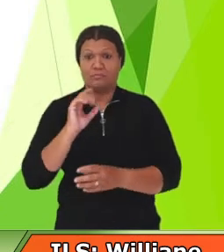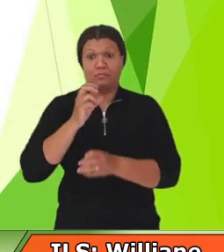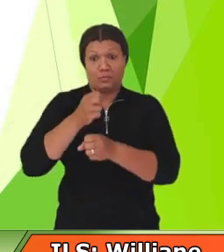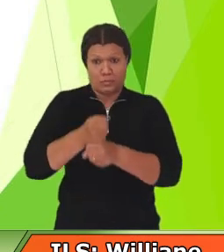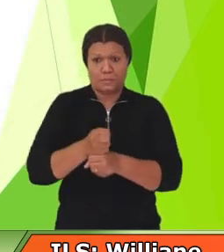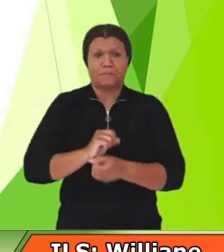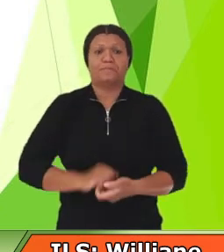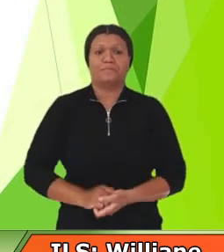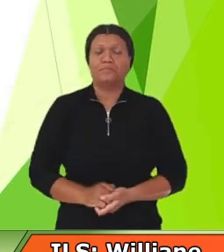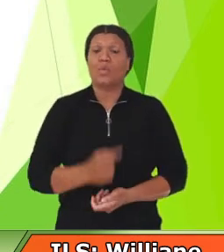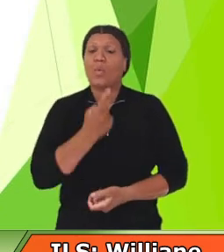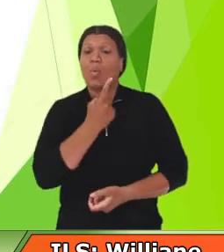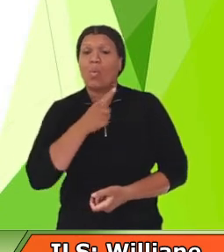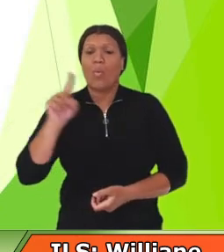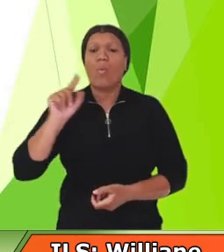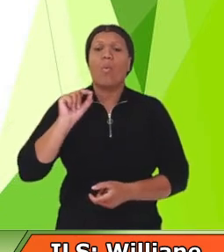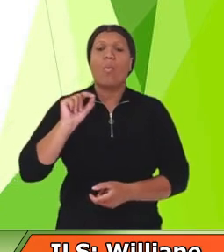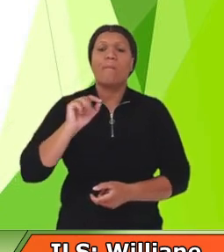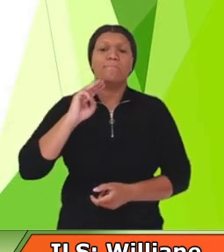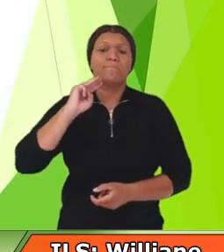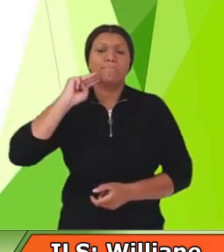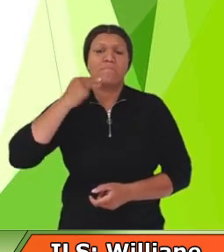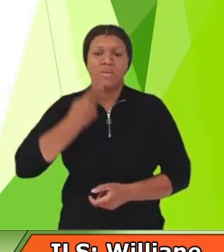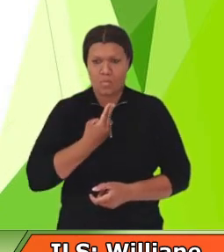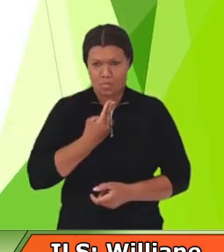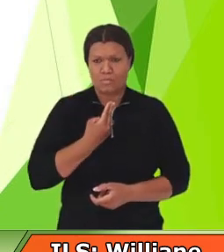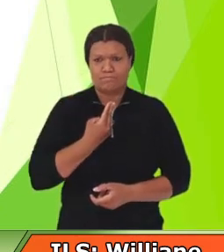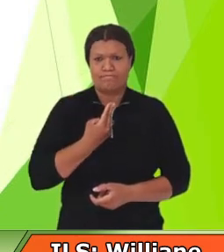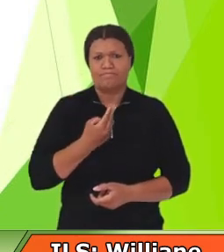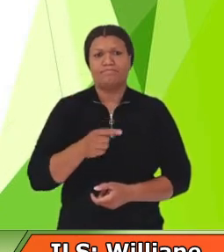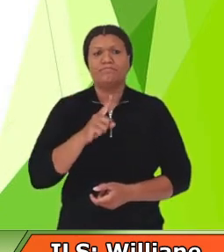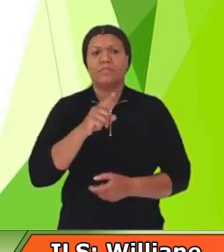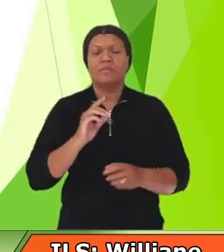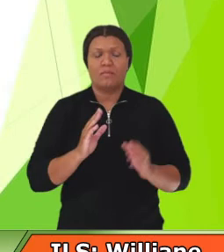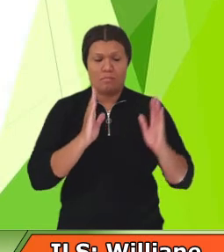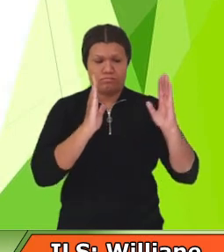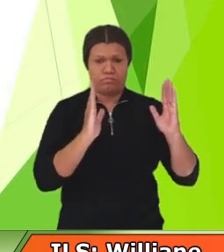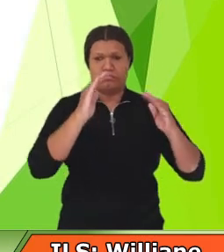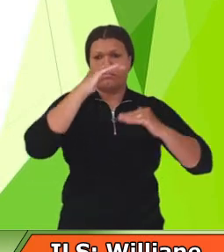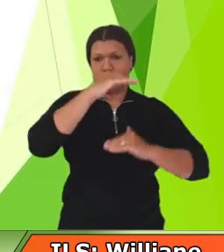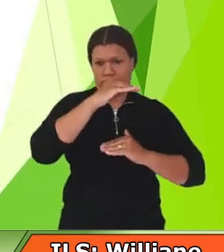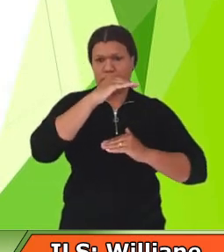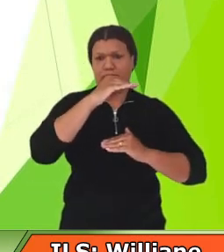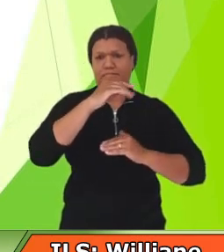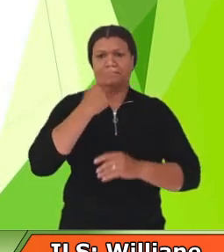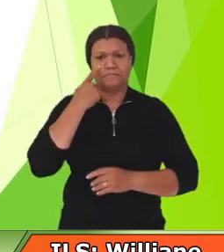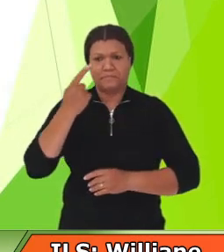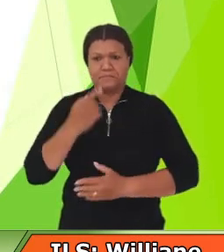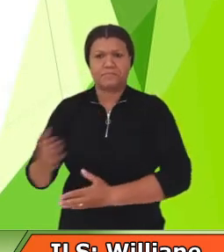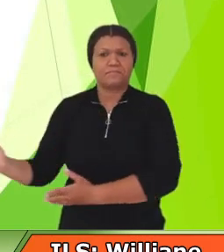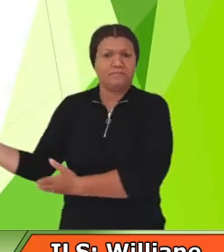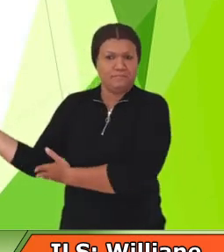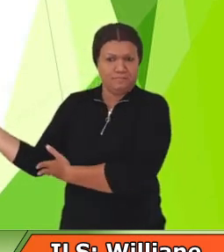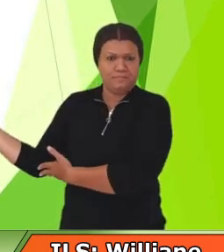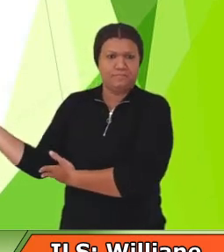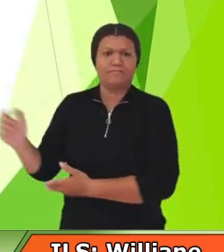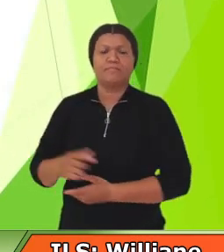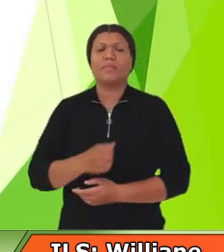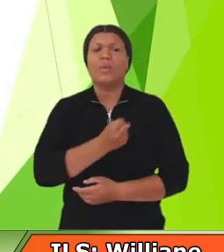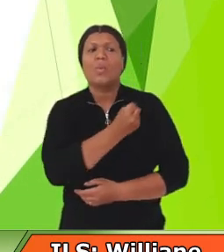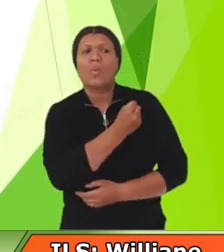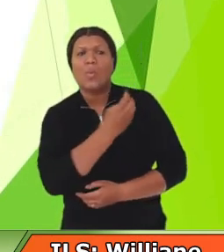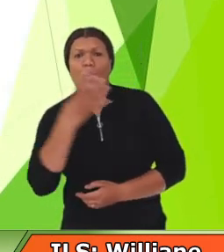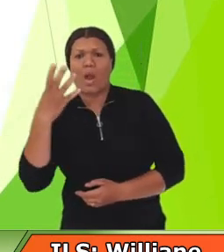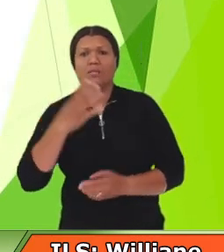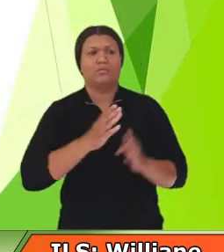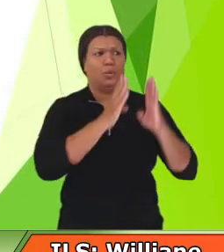último, nós temos a unidade de milhar, formada pelo cubo. O cubo é composto por